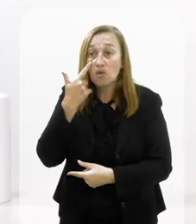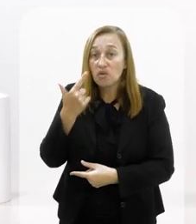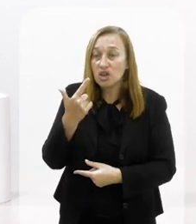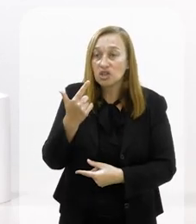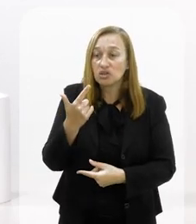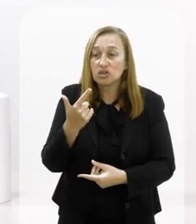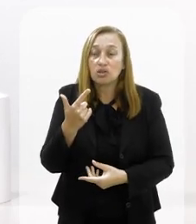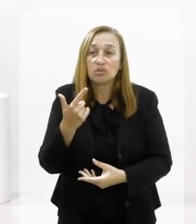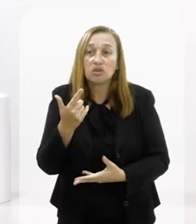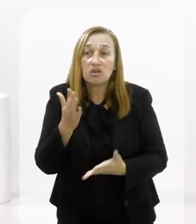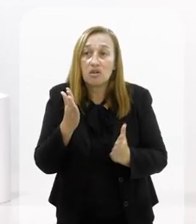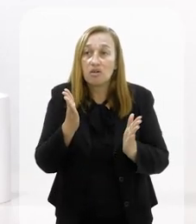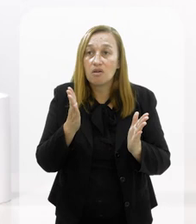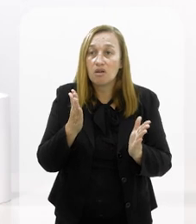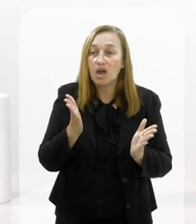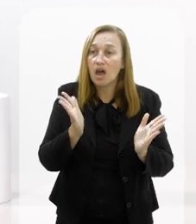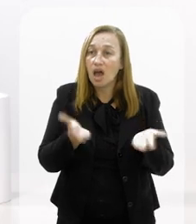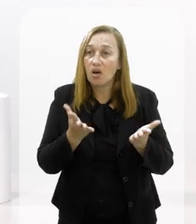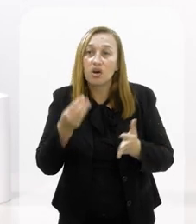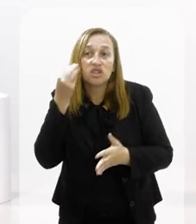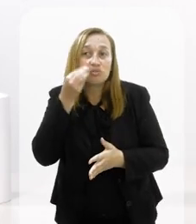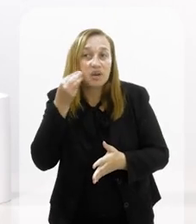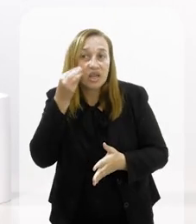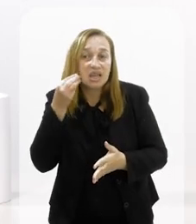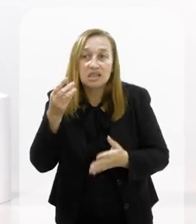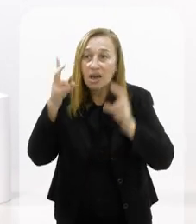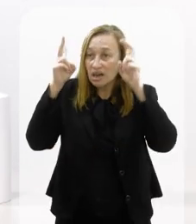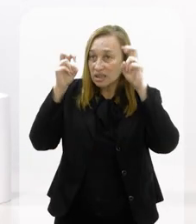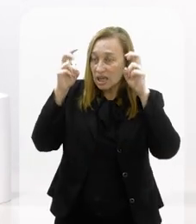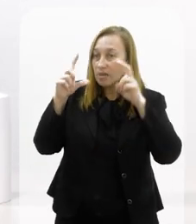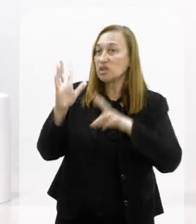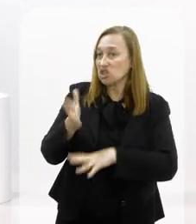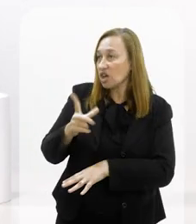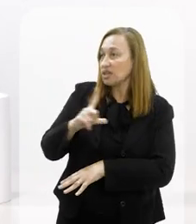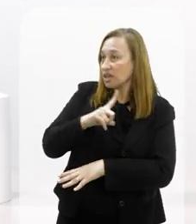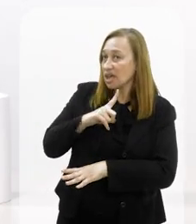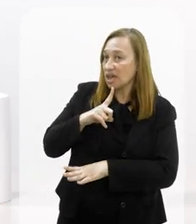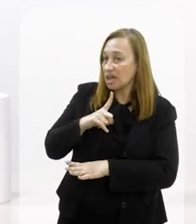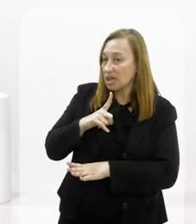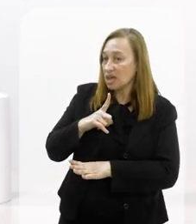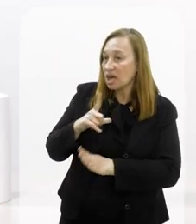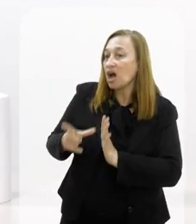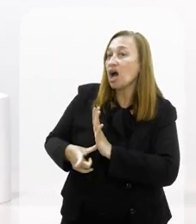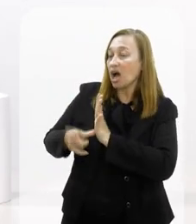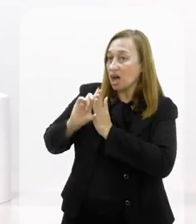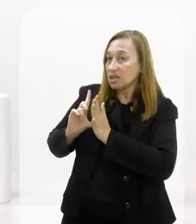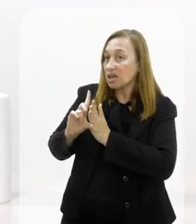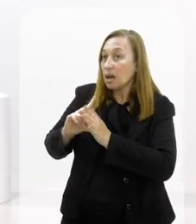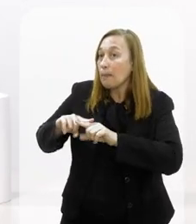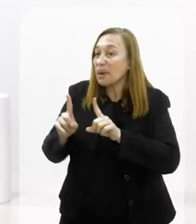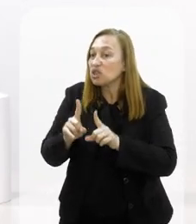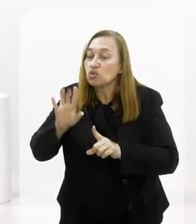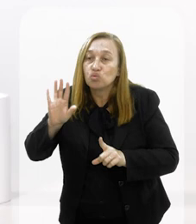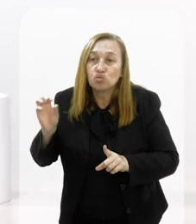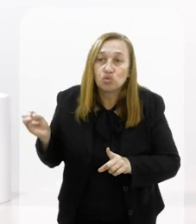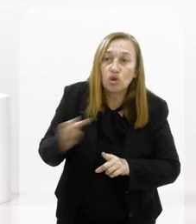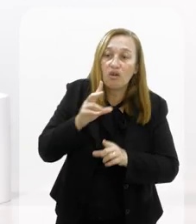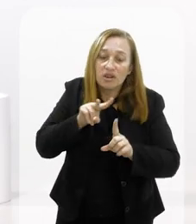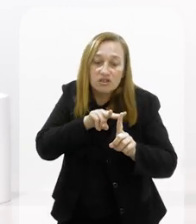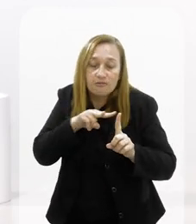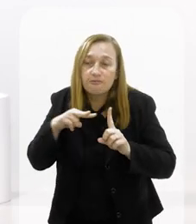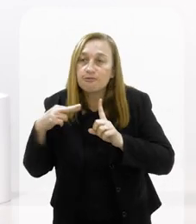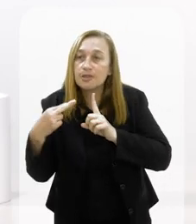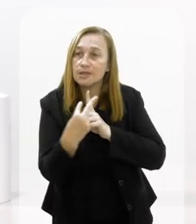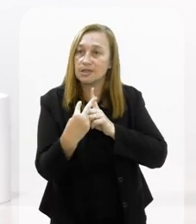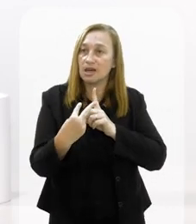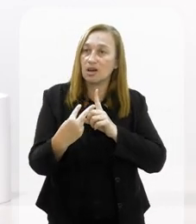que o que a Gente Tá experimentando agora é olhar de repente temas que a gente já até enxergou anteriormente mas por novos prismas por